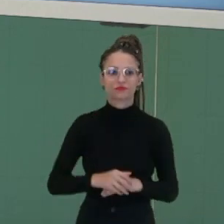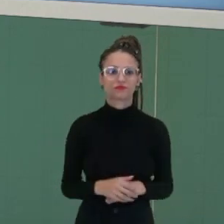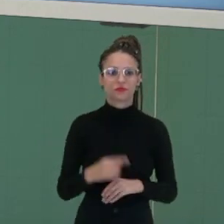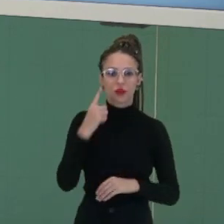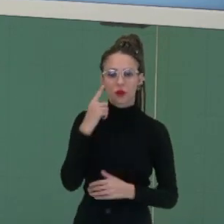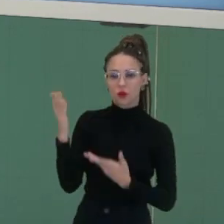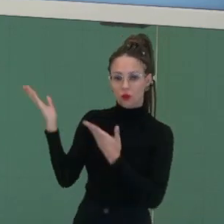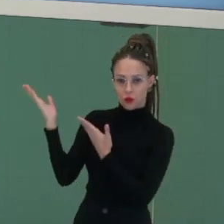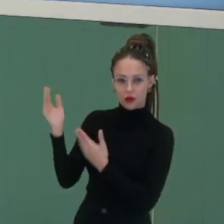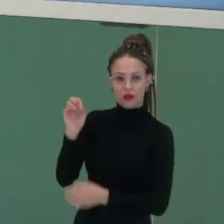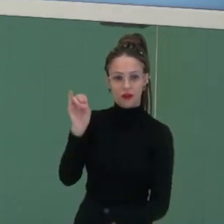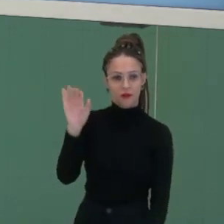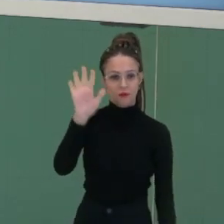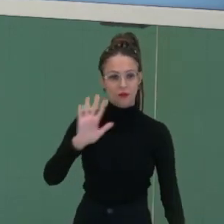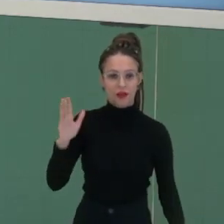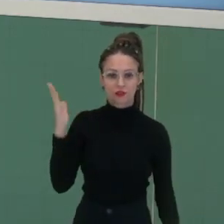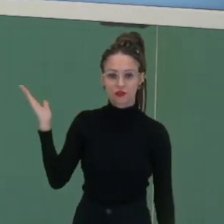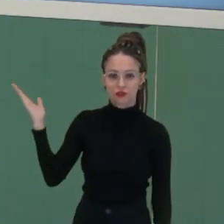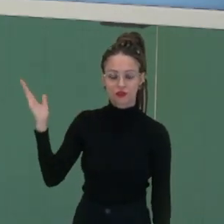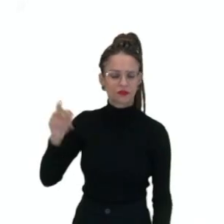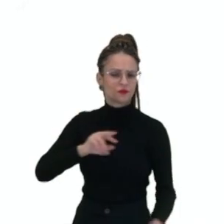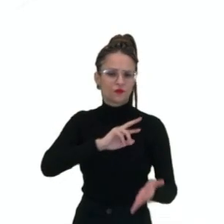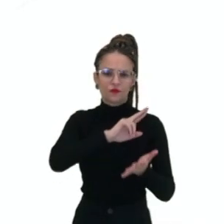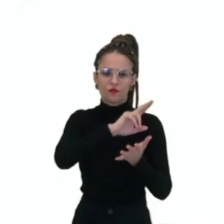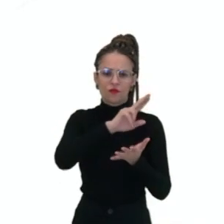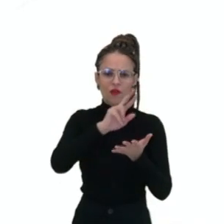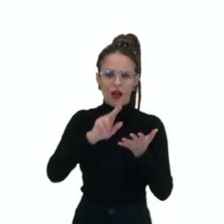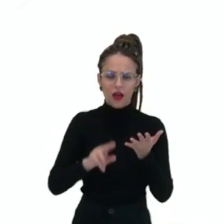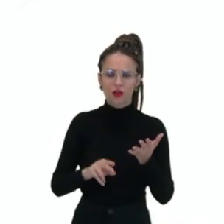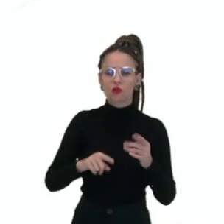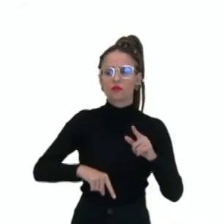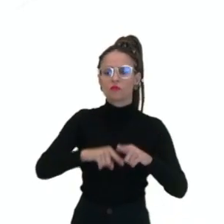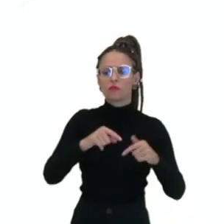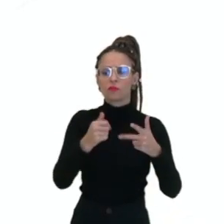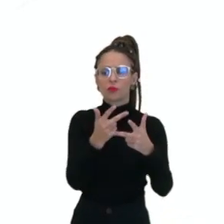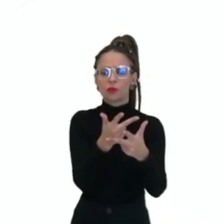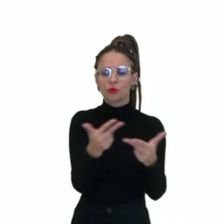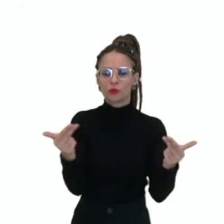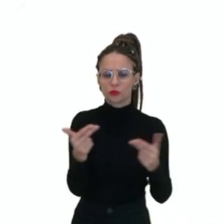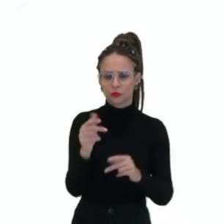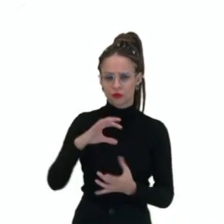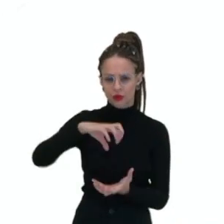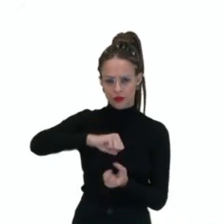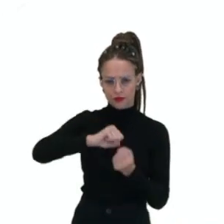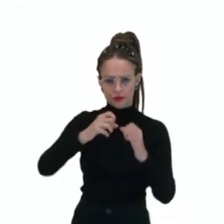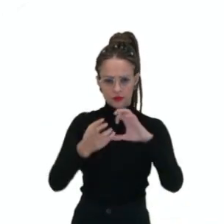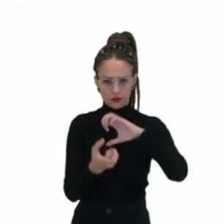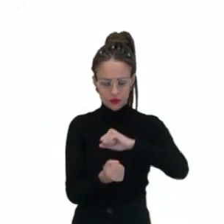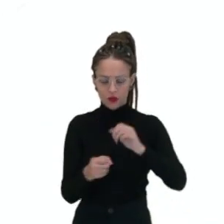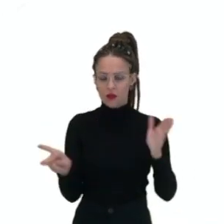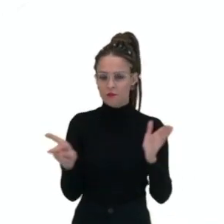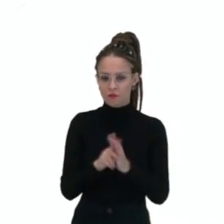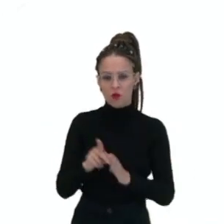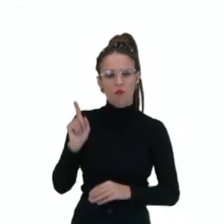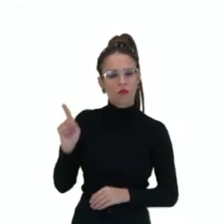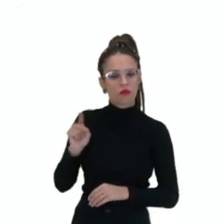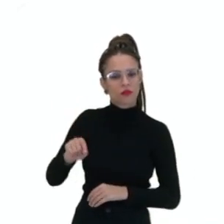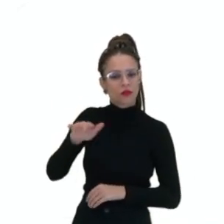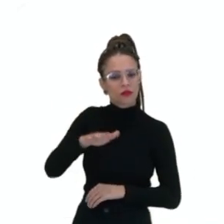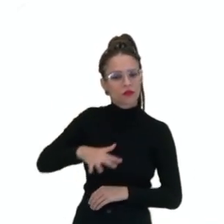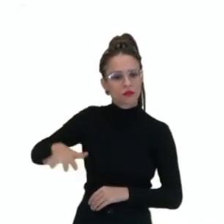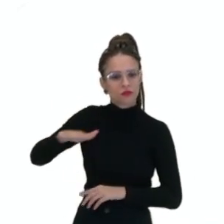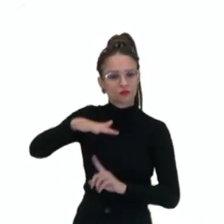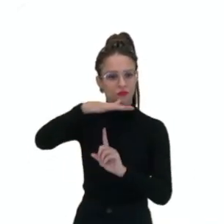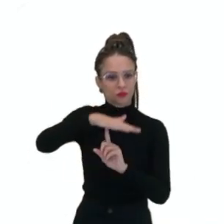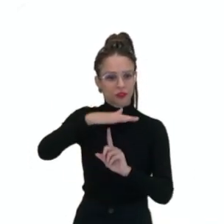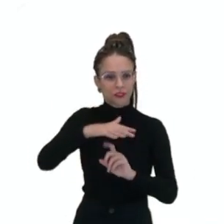naquela imagem, nós temos várias peças artesanais, né, típica daquela região aqui do nosso